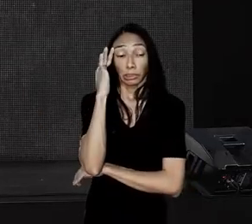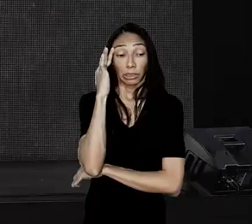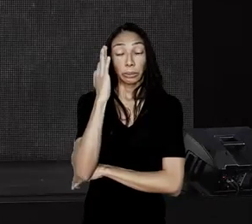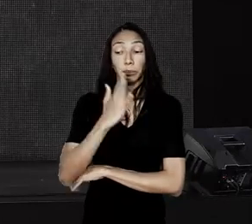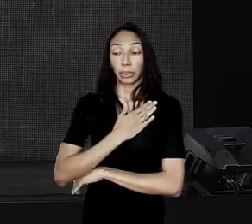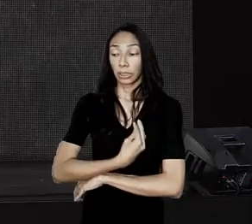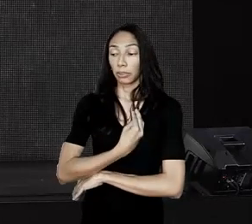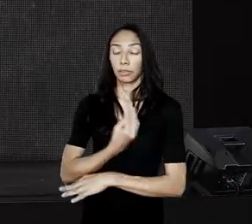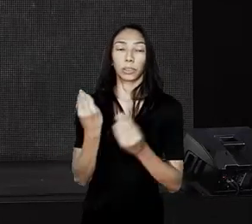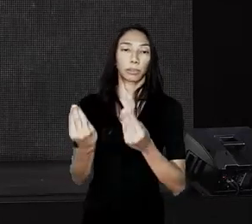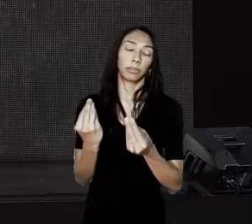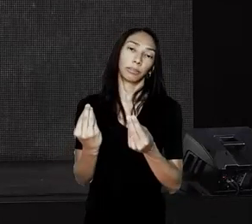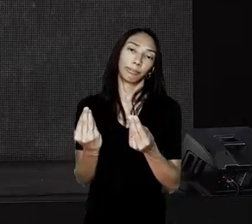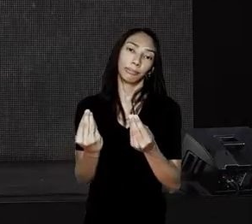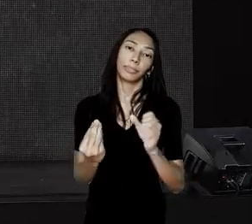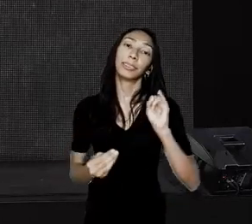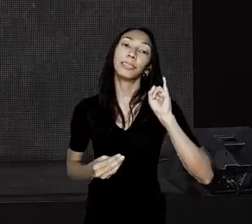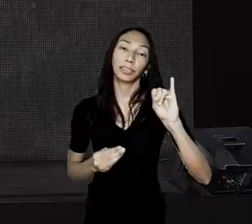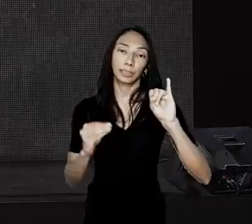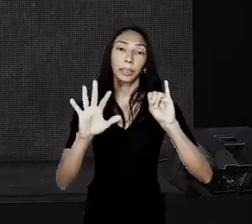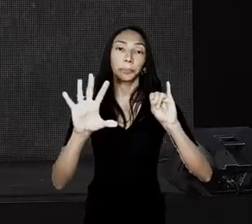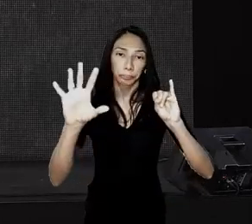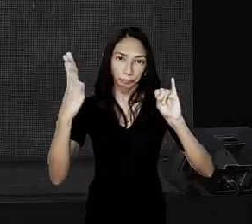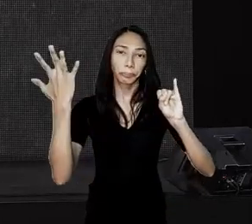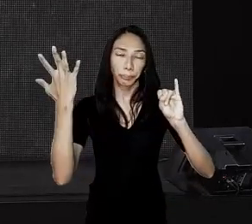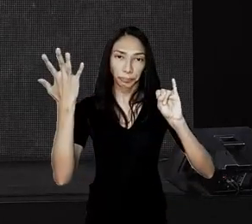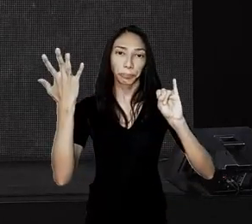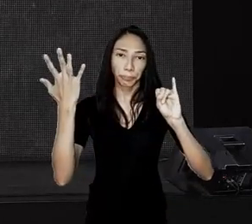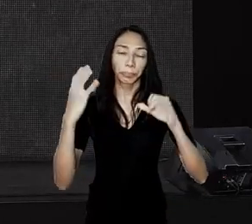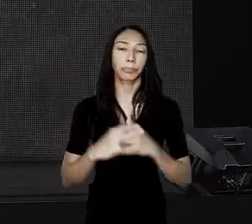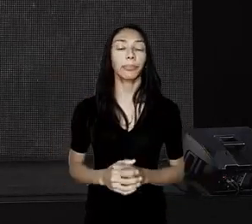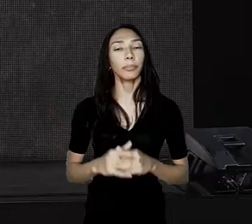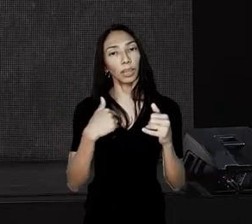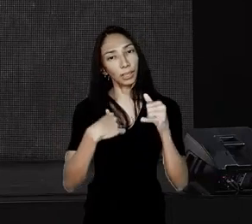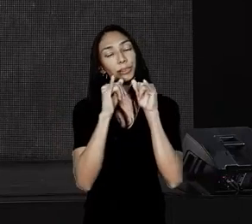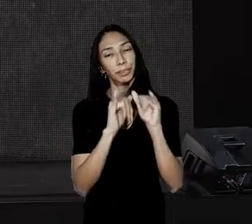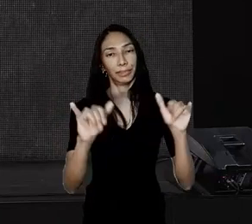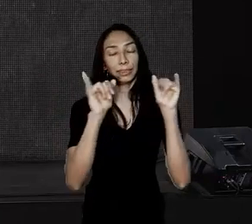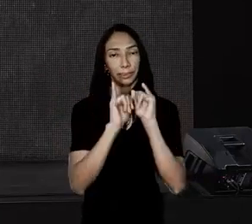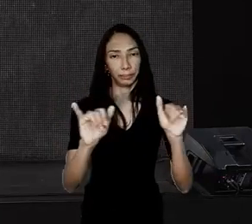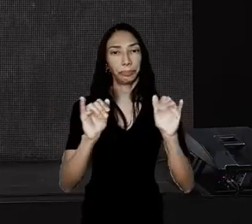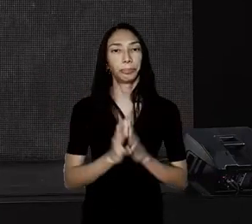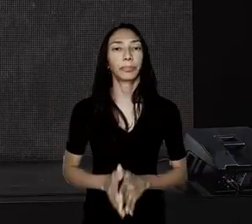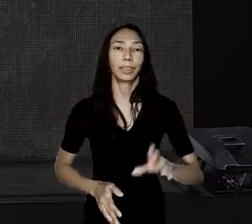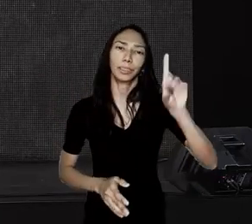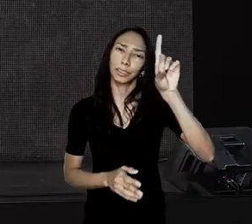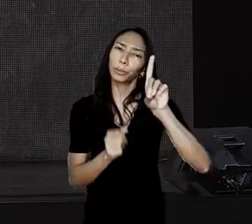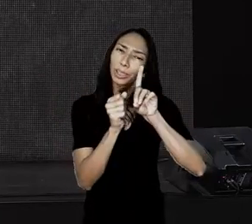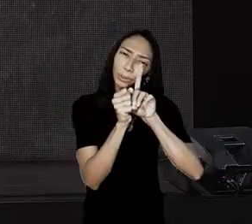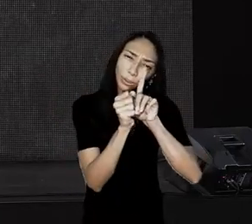minha história? Ainda que isso aconteça, eu preciso te dizer isso: Deus é com